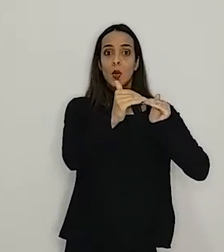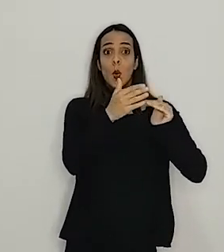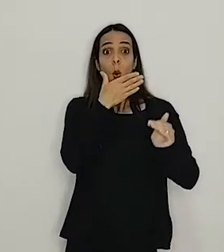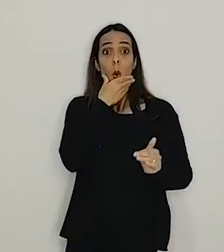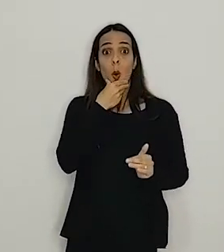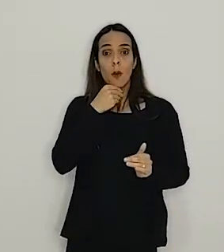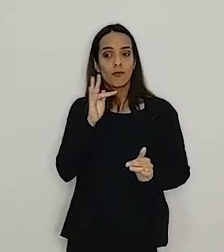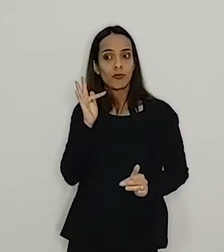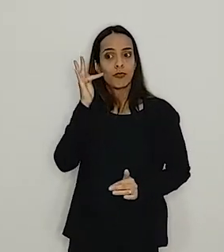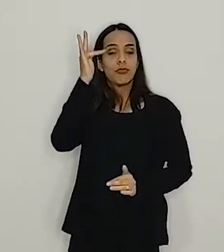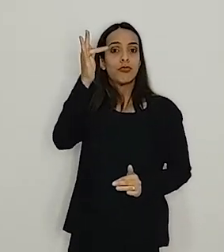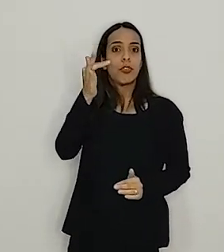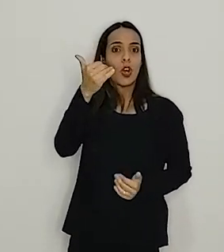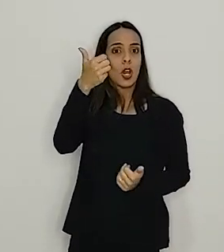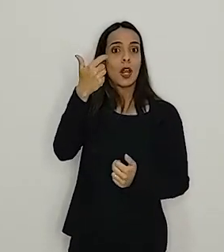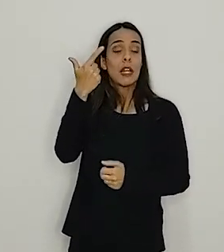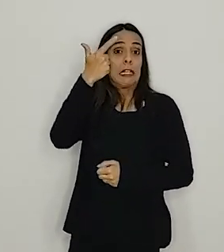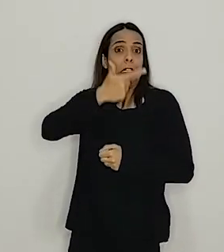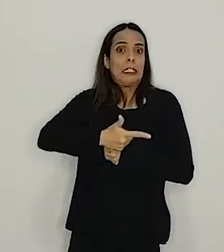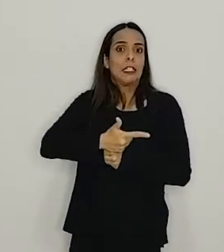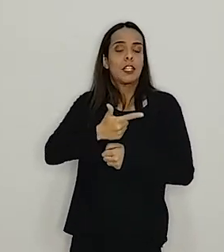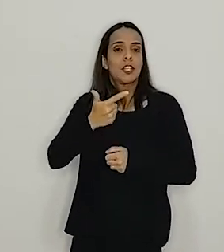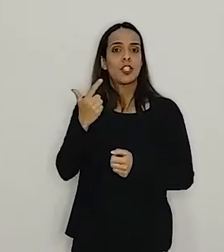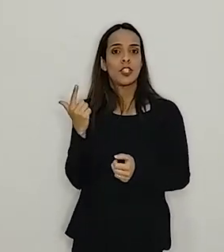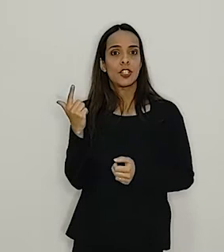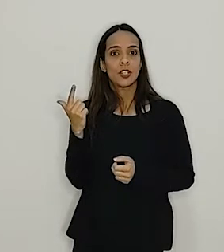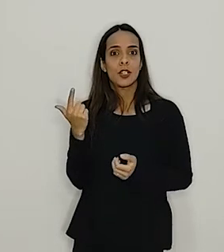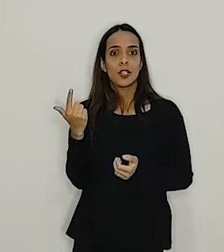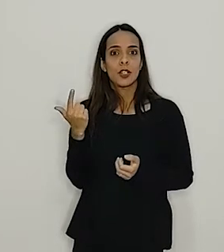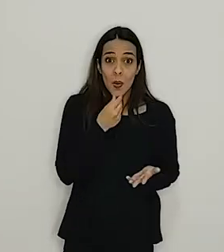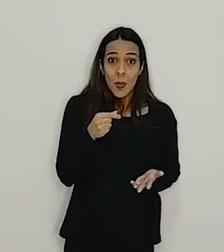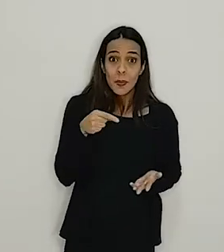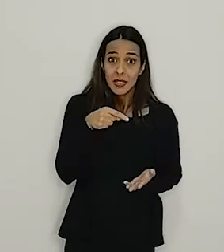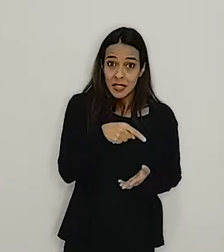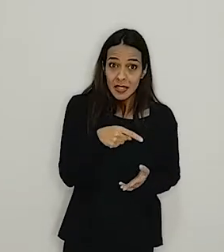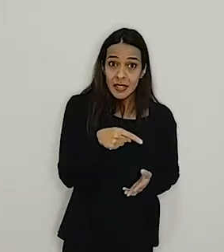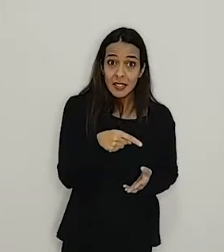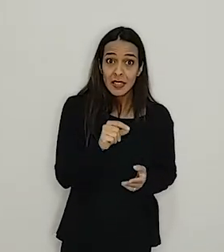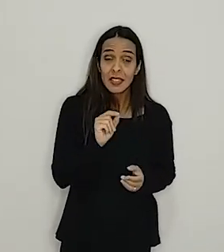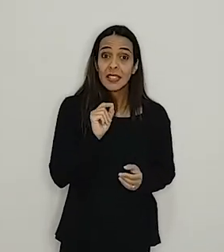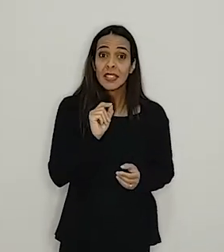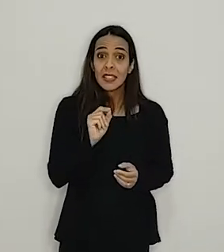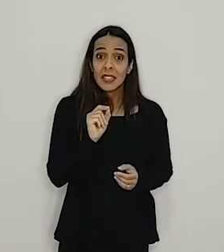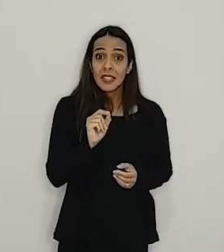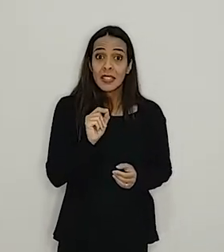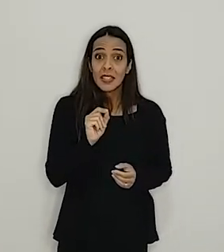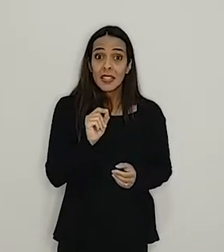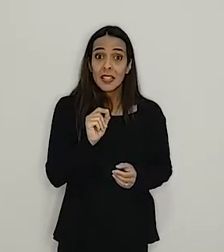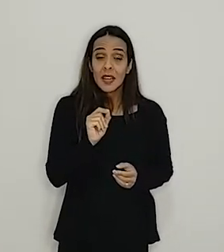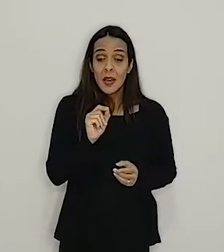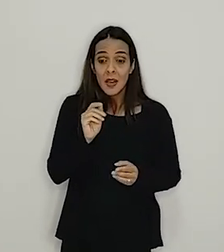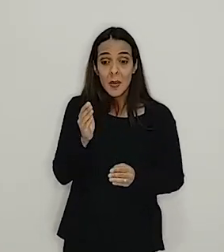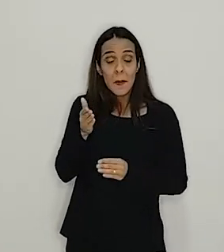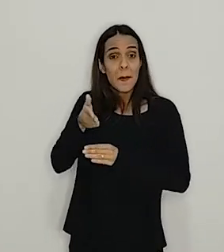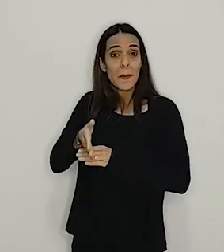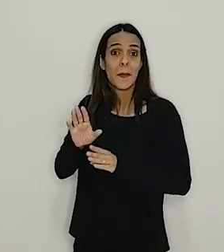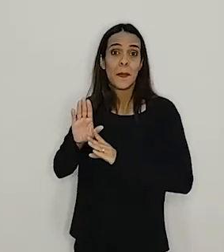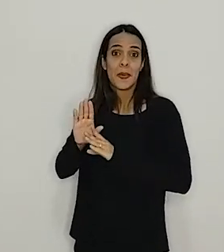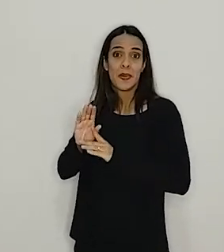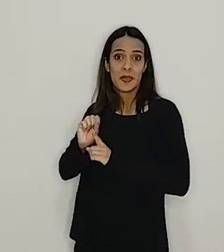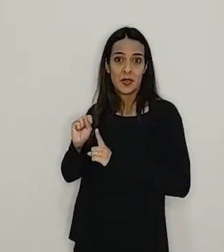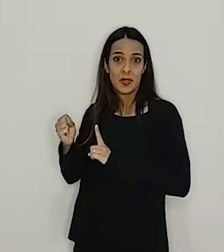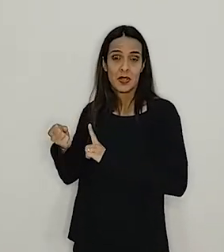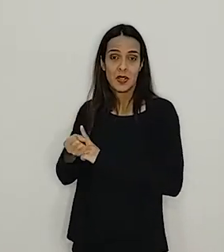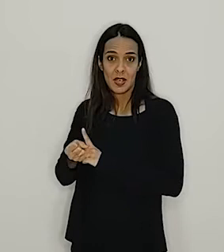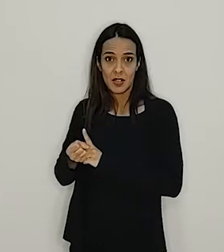homens que serão futuros líderes, futuros chefes de família, homens estes que farão parte da